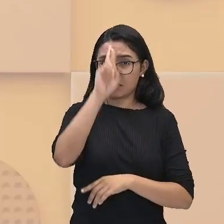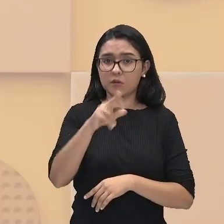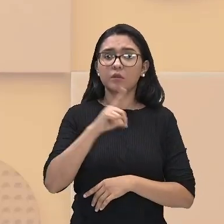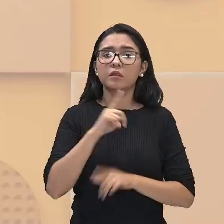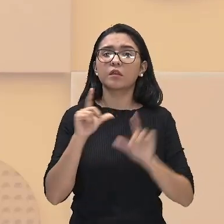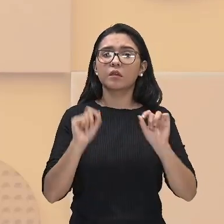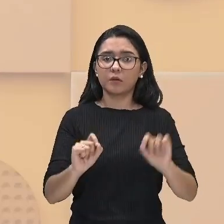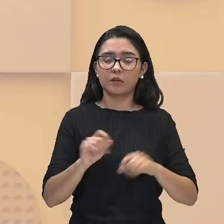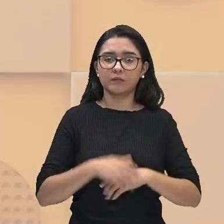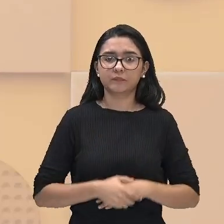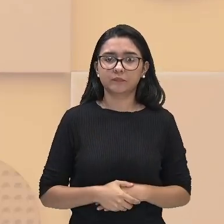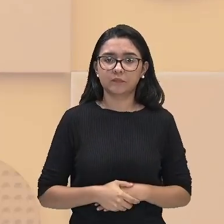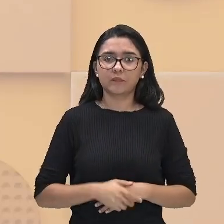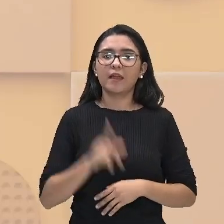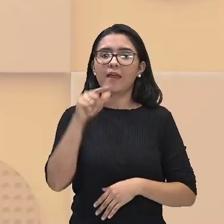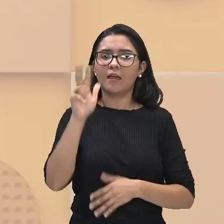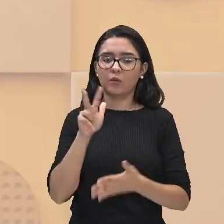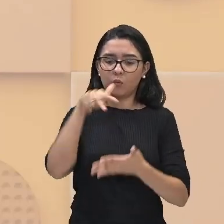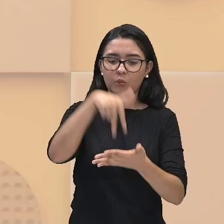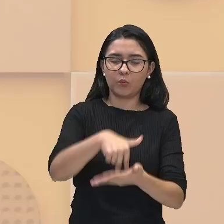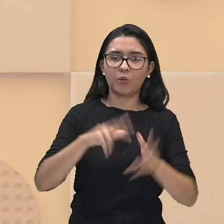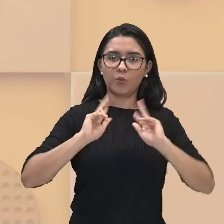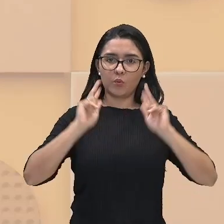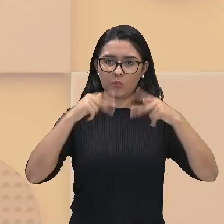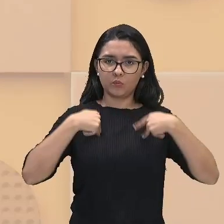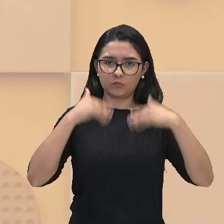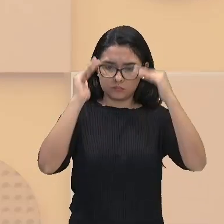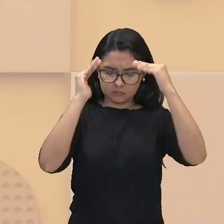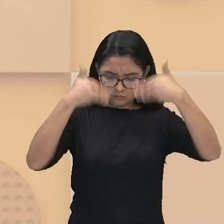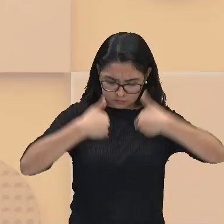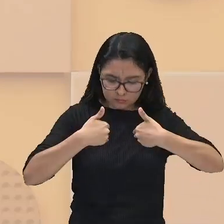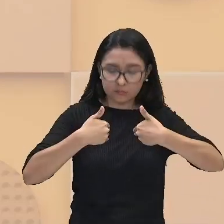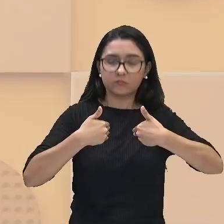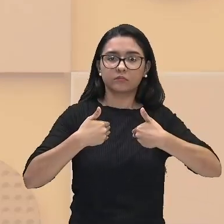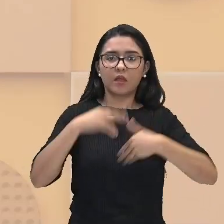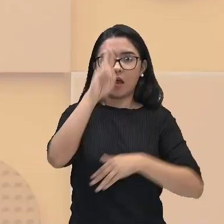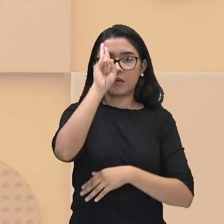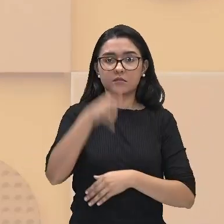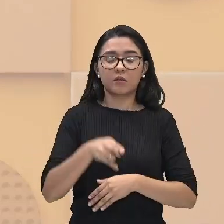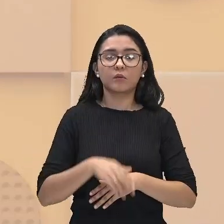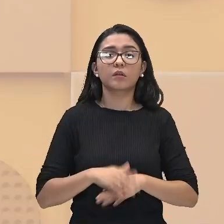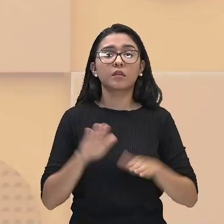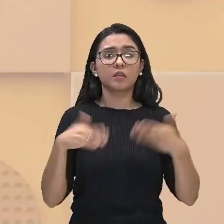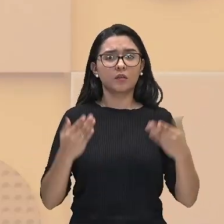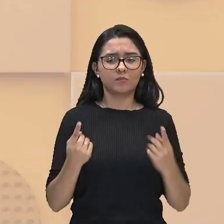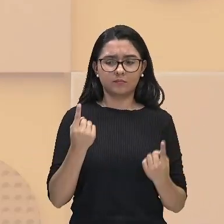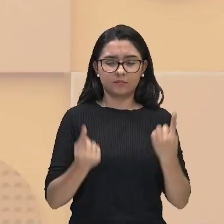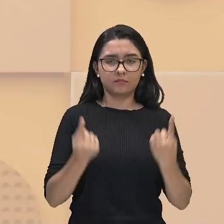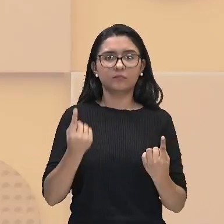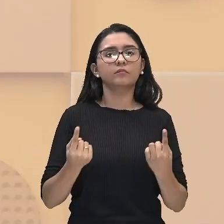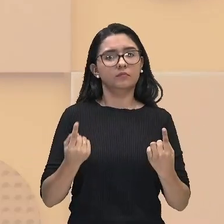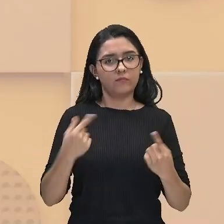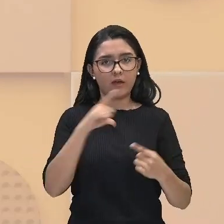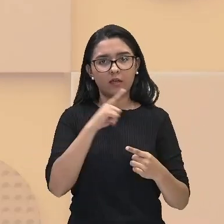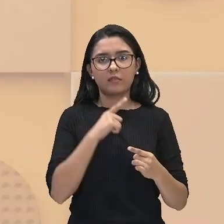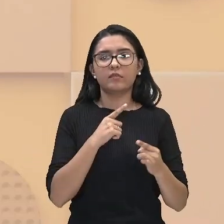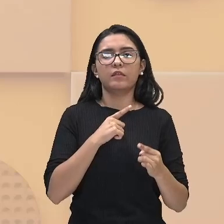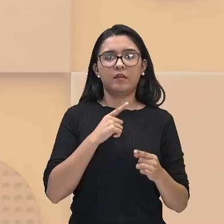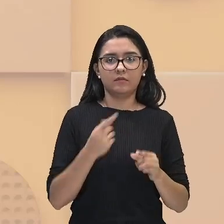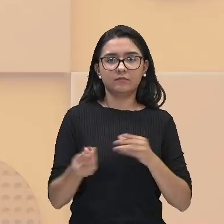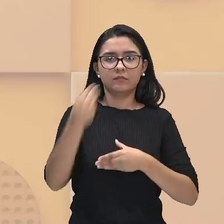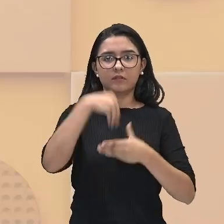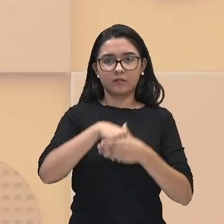aí o antropocentrismo, né, a valorização ali da racionalidade. Então, essa dualidade vai estar presente nas